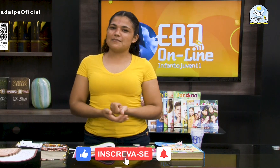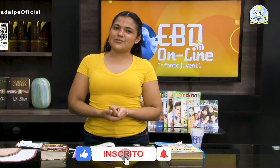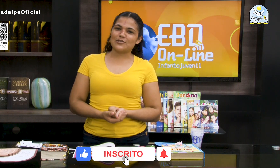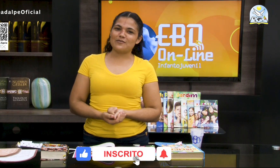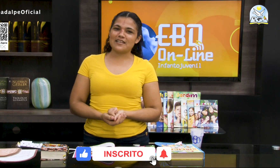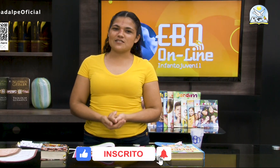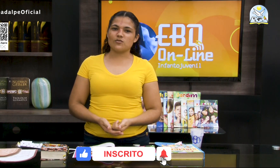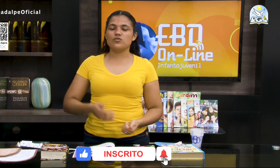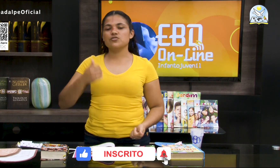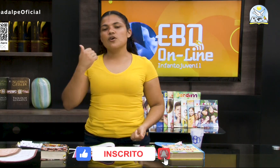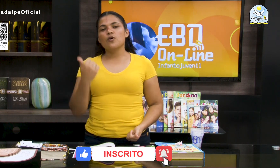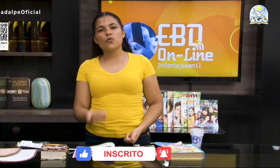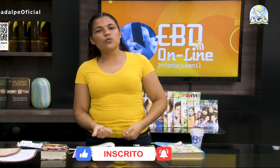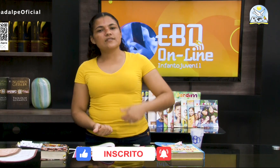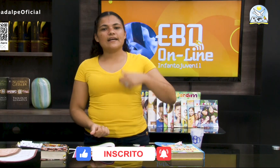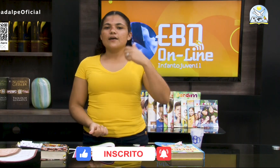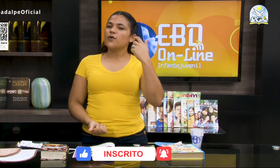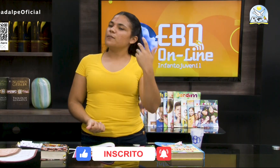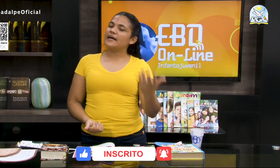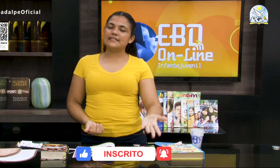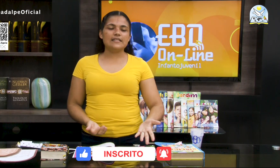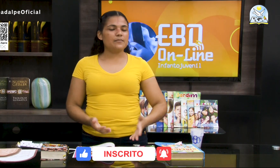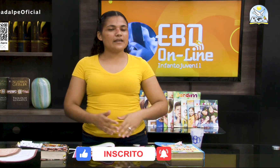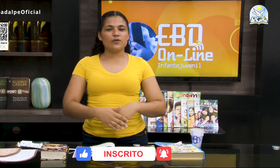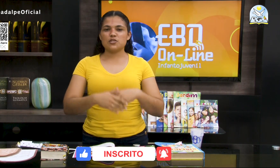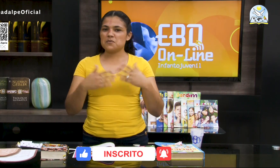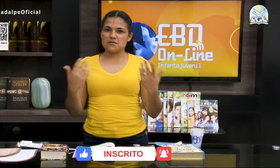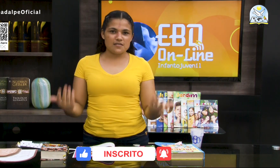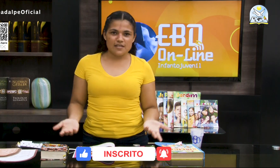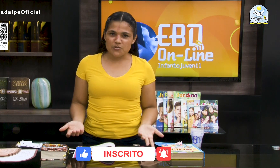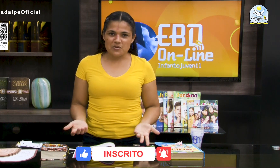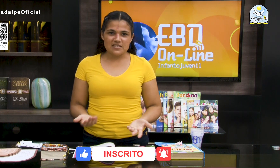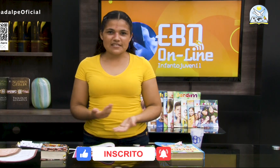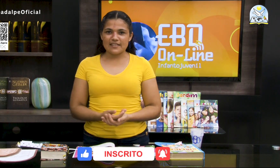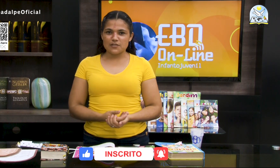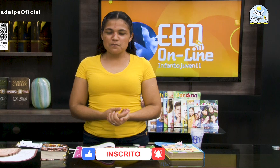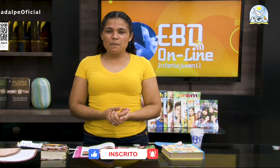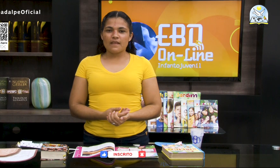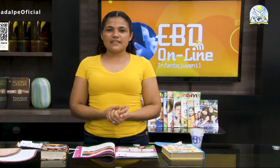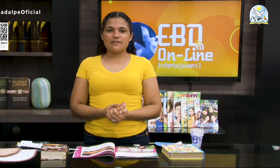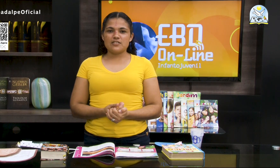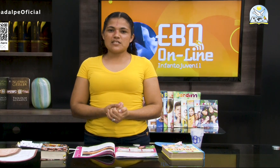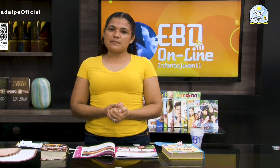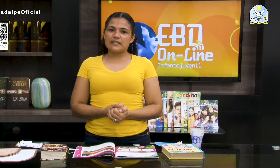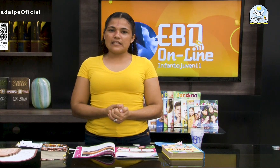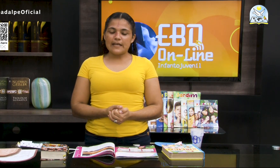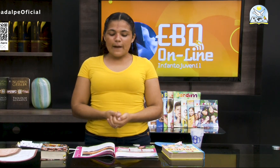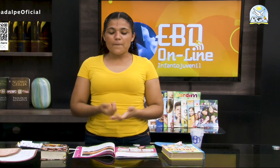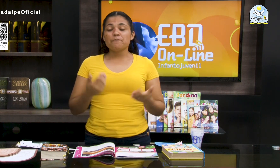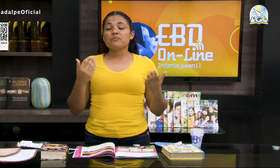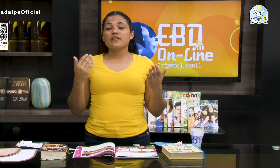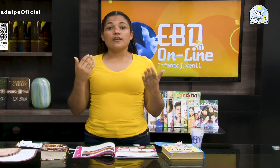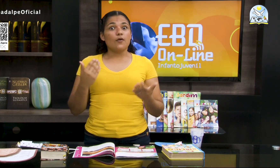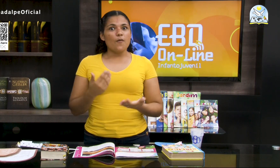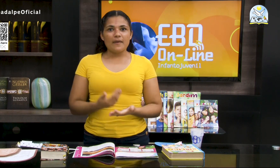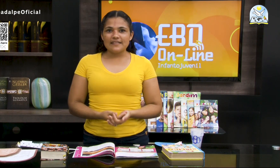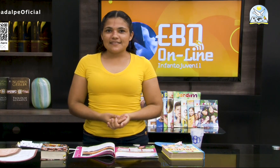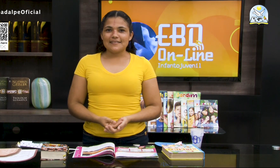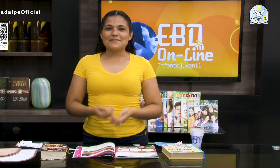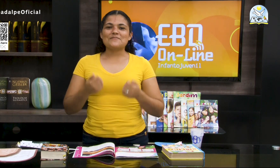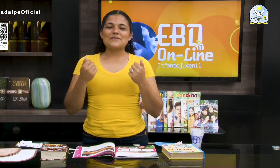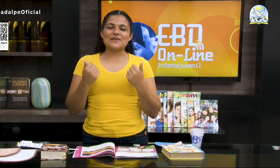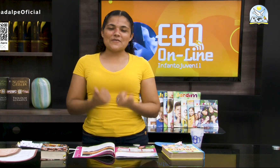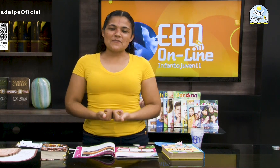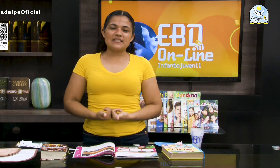para receber as notificações. Curta, compartilhe para que outras pessoas sejam alcançadas através desse material. E